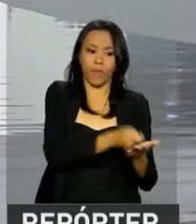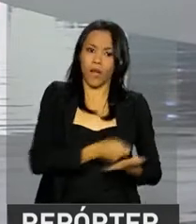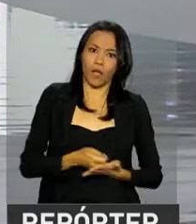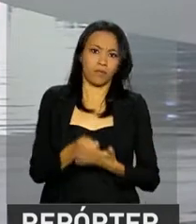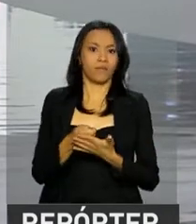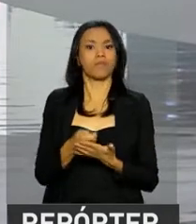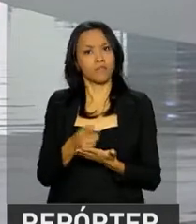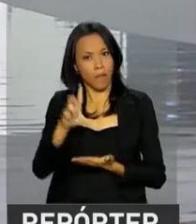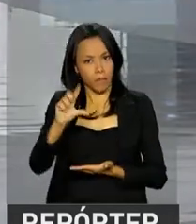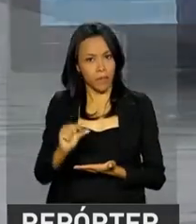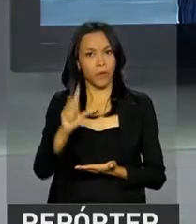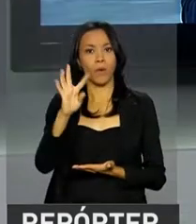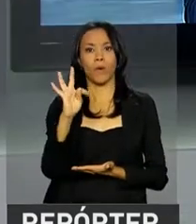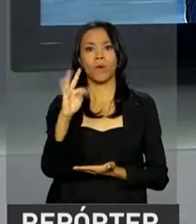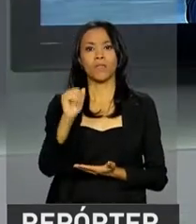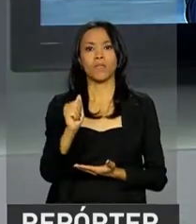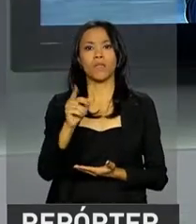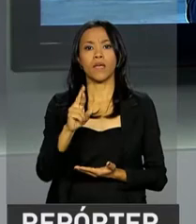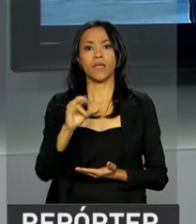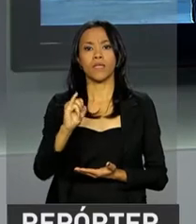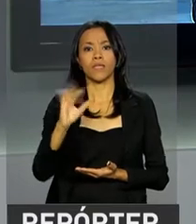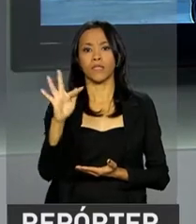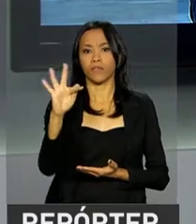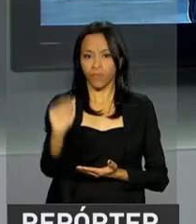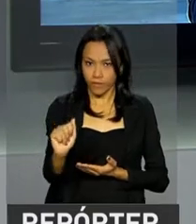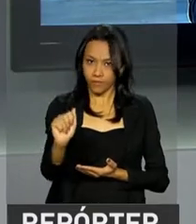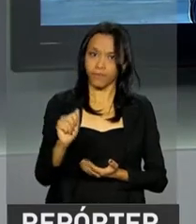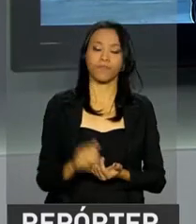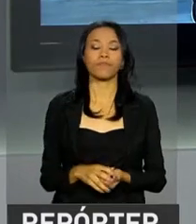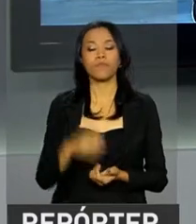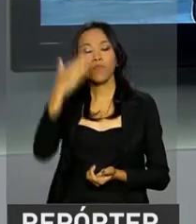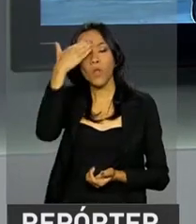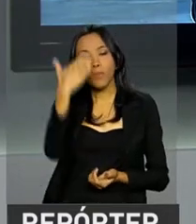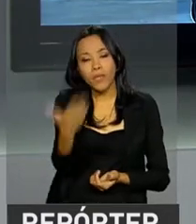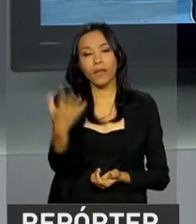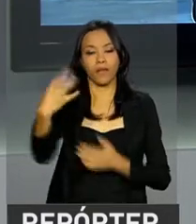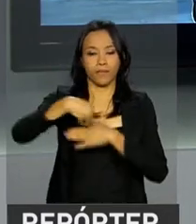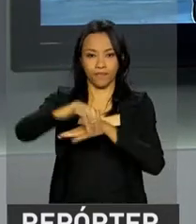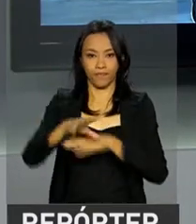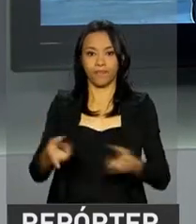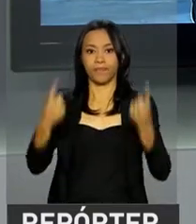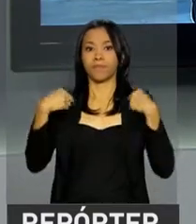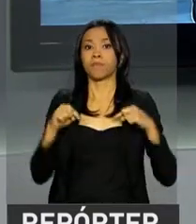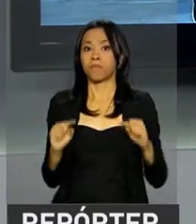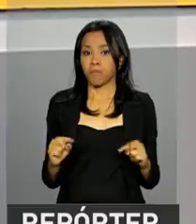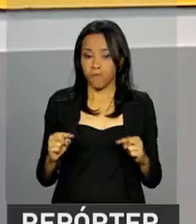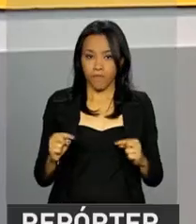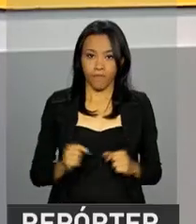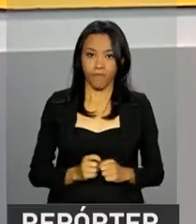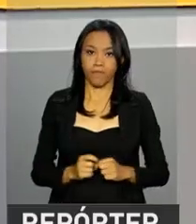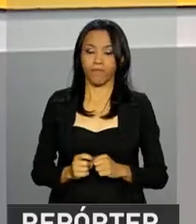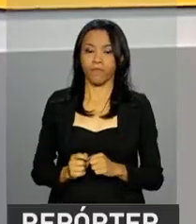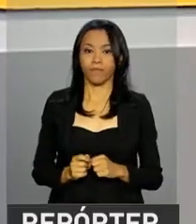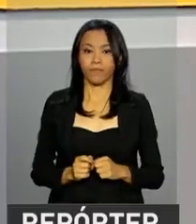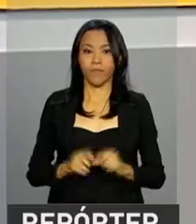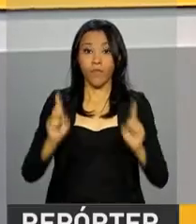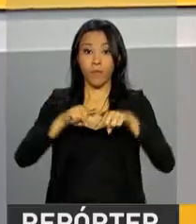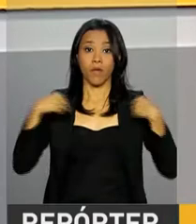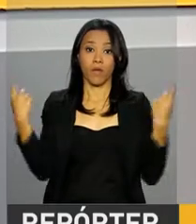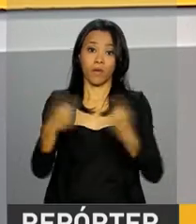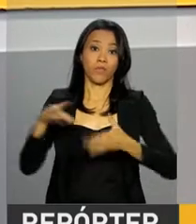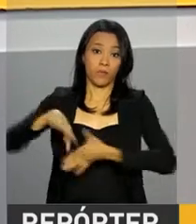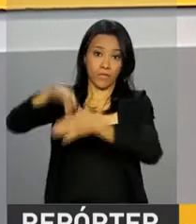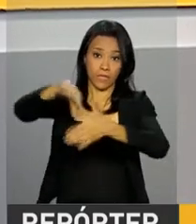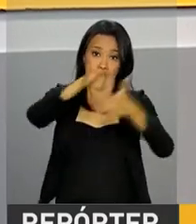clientes volto com você tá isso muito obrigada nem pelas suas informações em reunião com